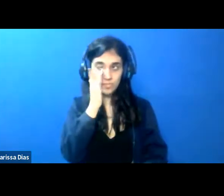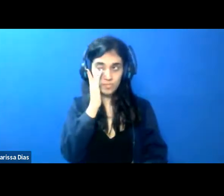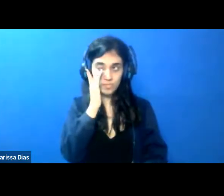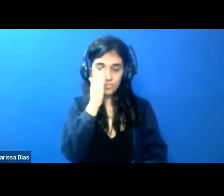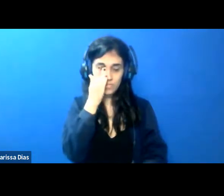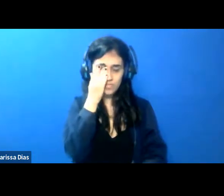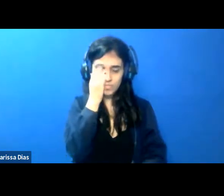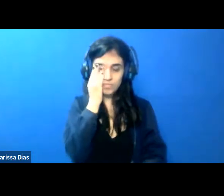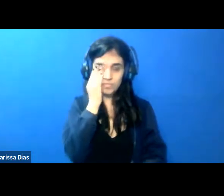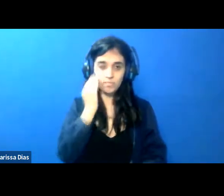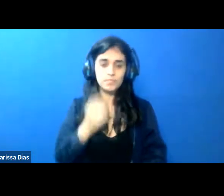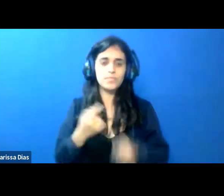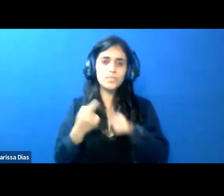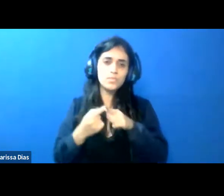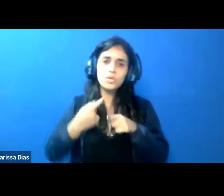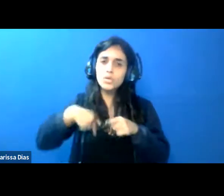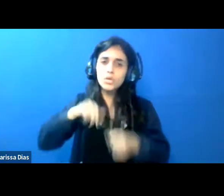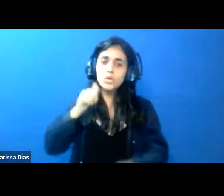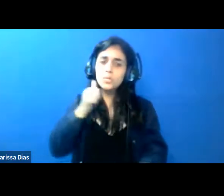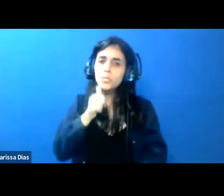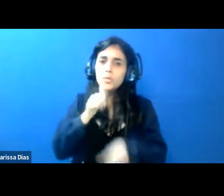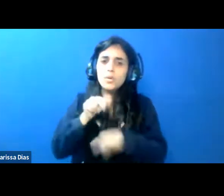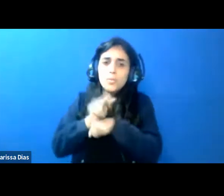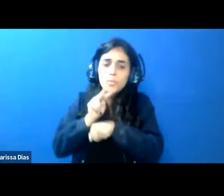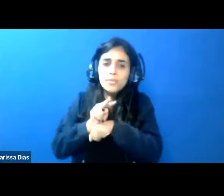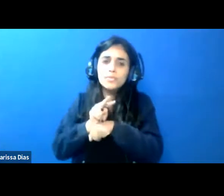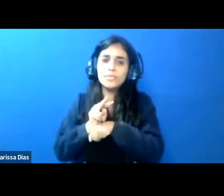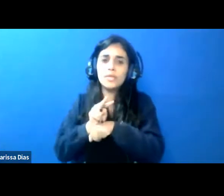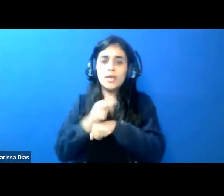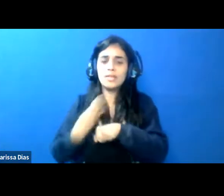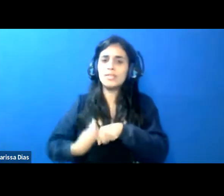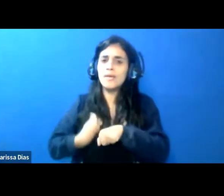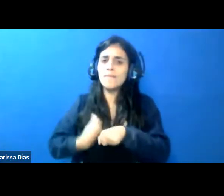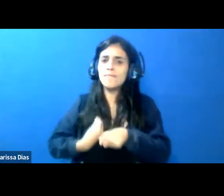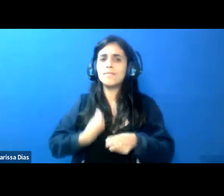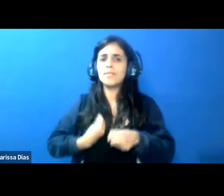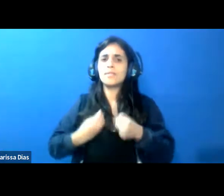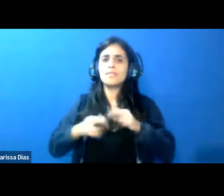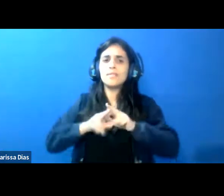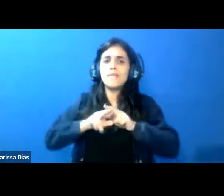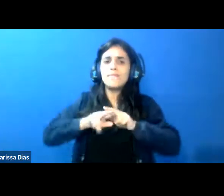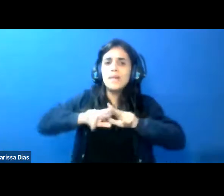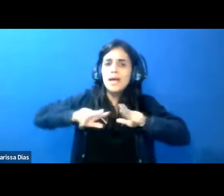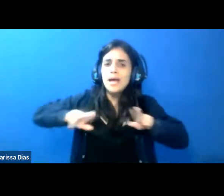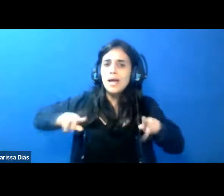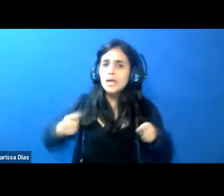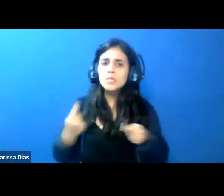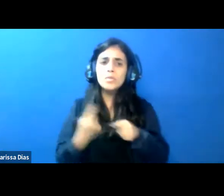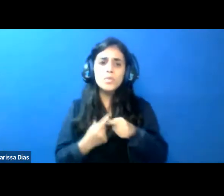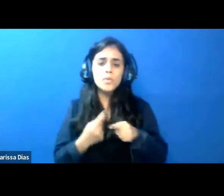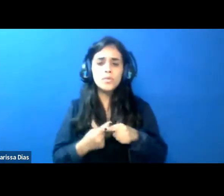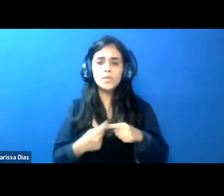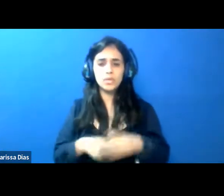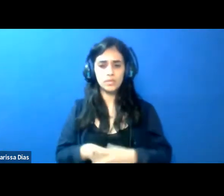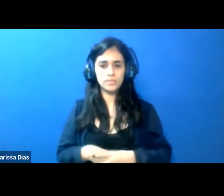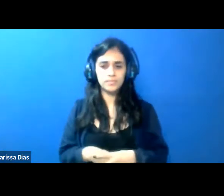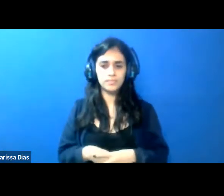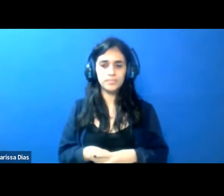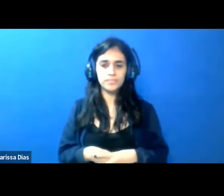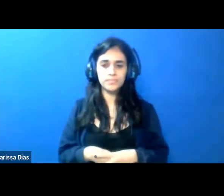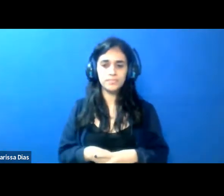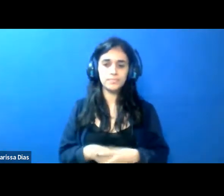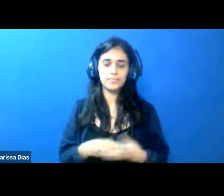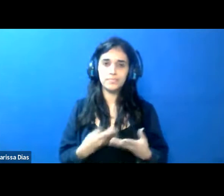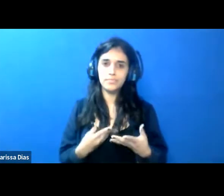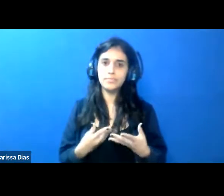temos que cuidar das sementes, que temos que cuidar da biodiversidade. É um tema que tem que começar a sair